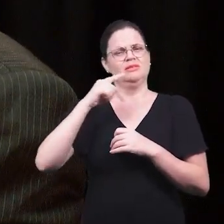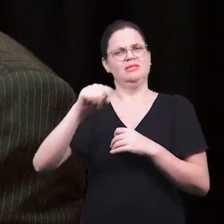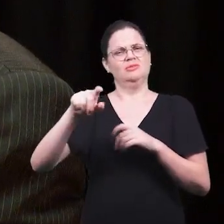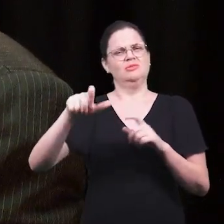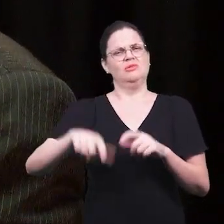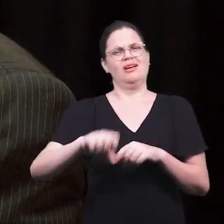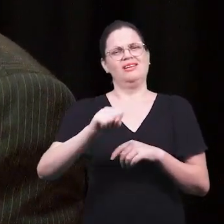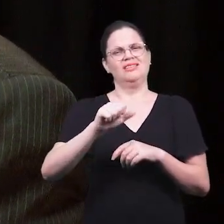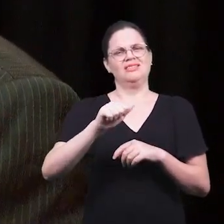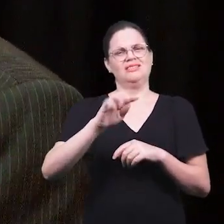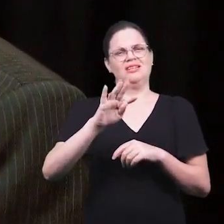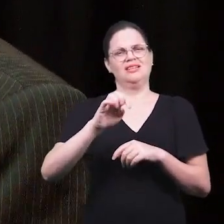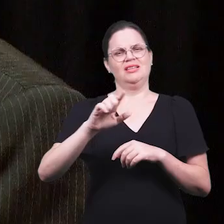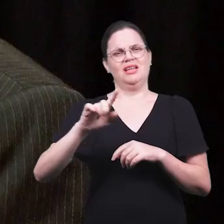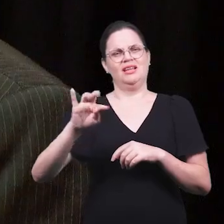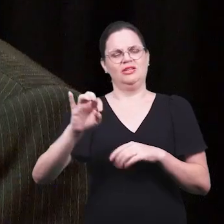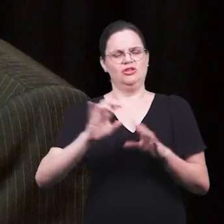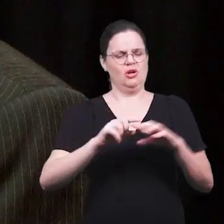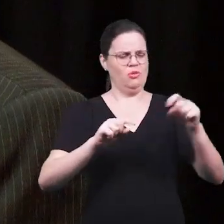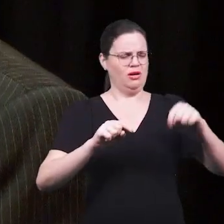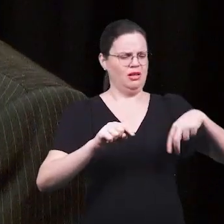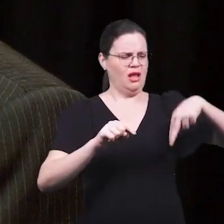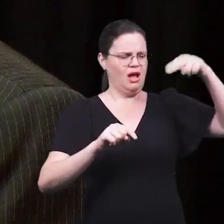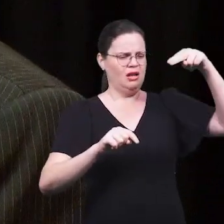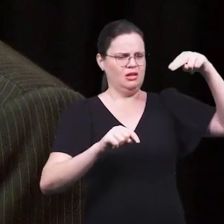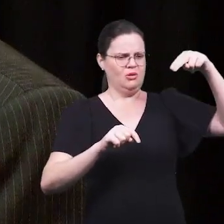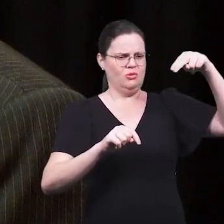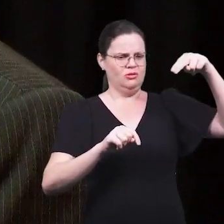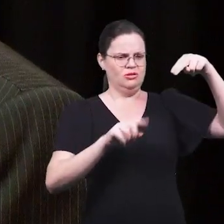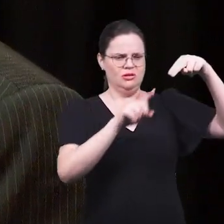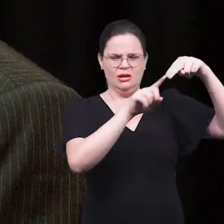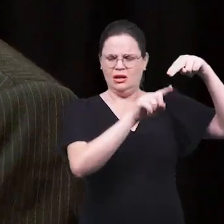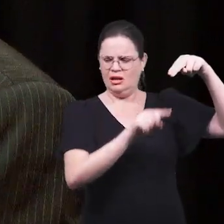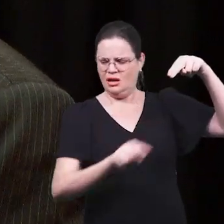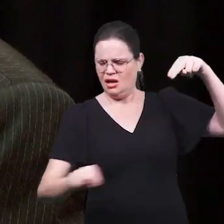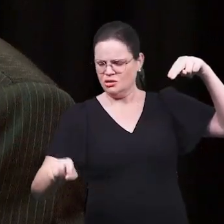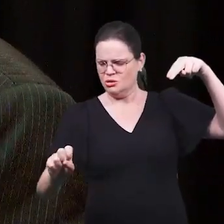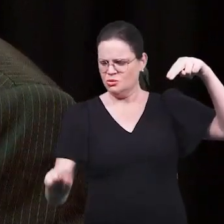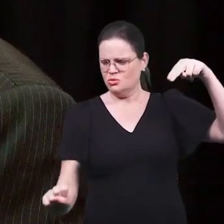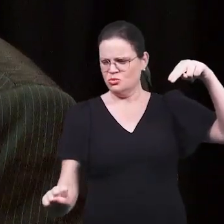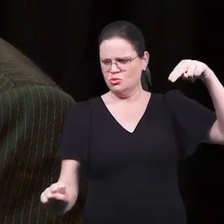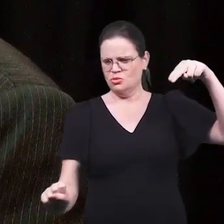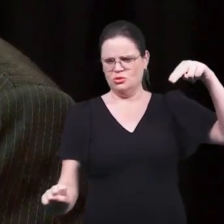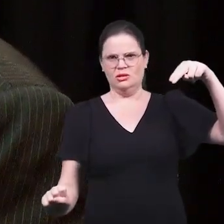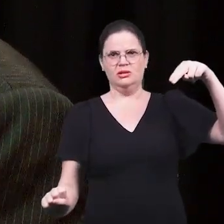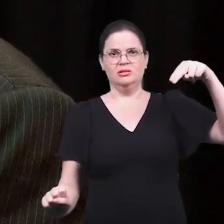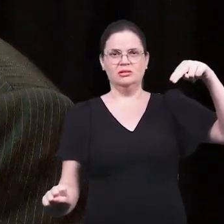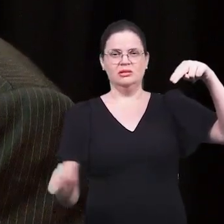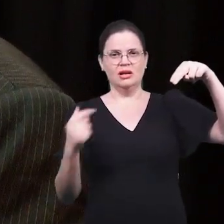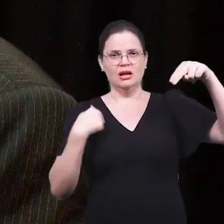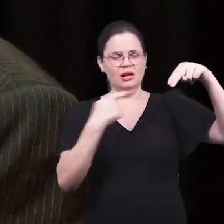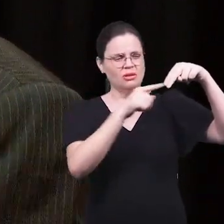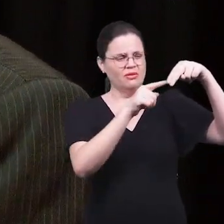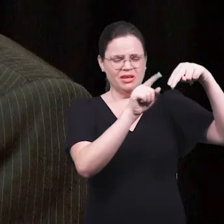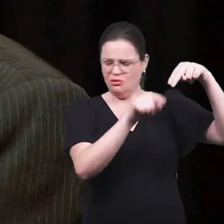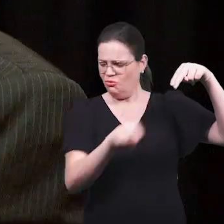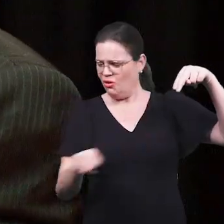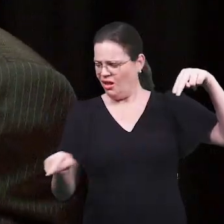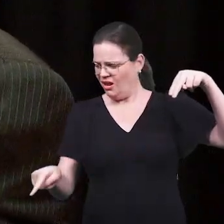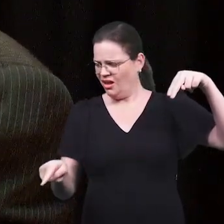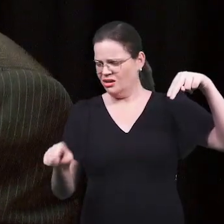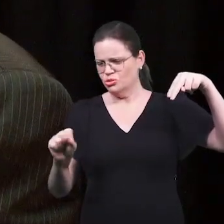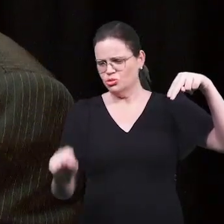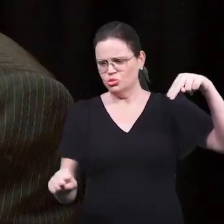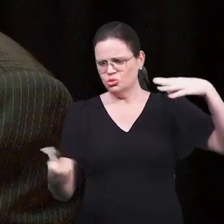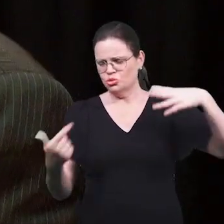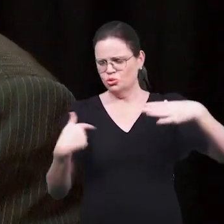para uma cidade satélite. Tá longe. Que era algo assim, que inusitado. Eu fiquei pensando, eu moro numa ponta, na área norte. O Senhor me manda lá